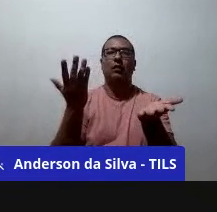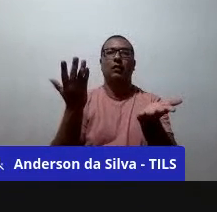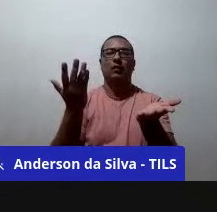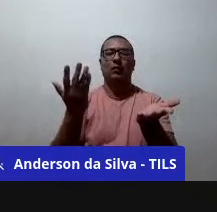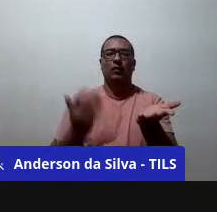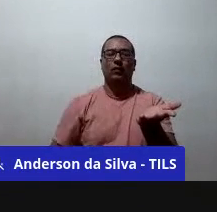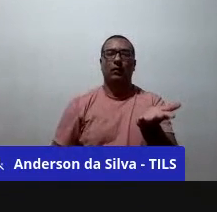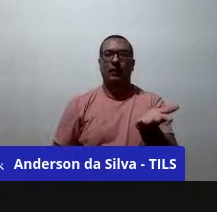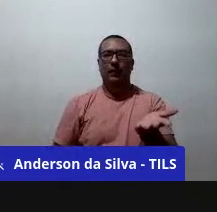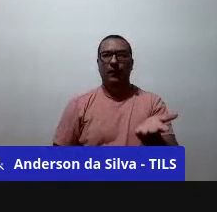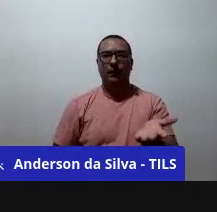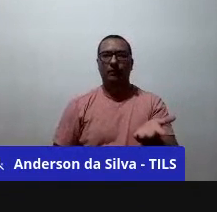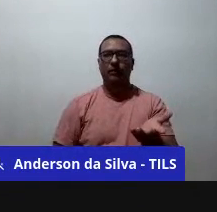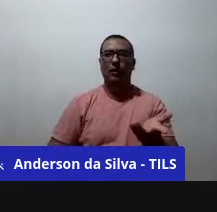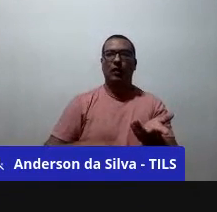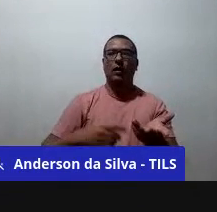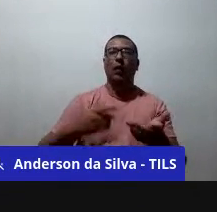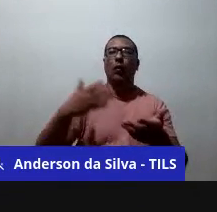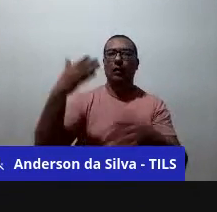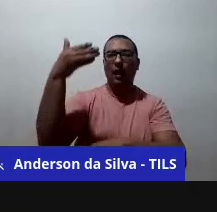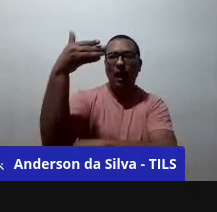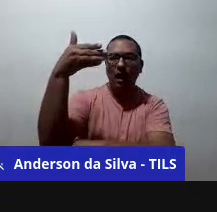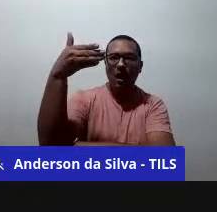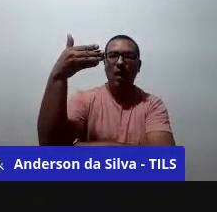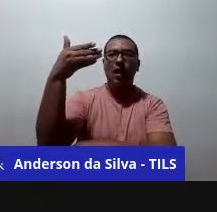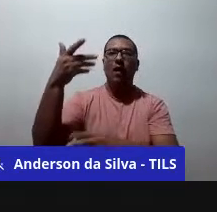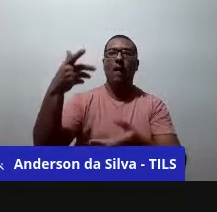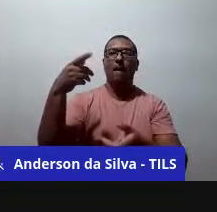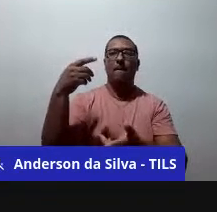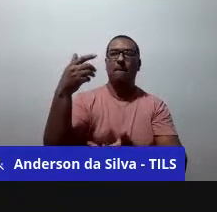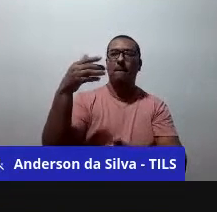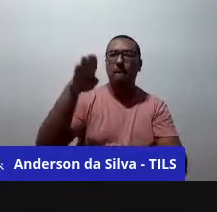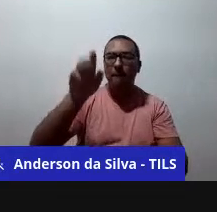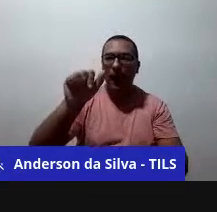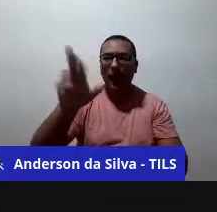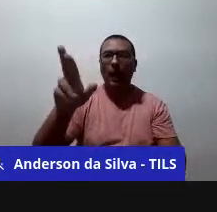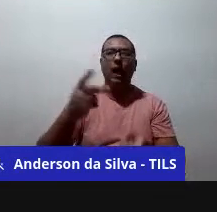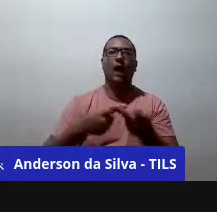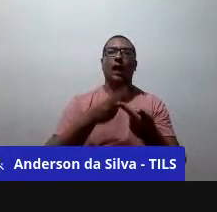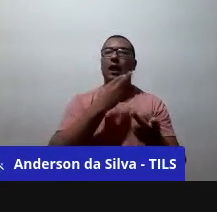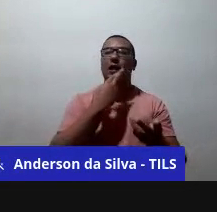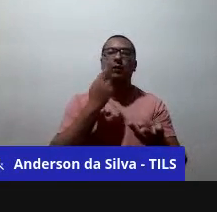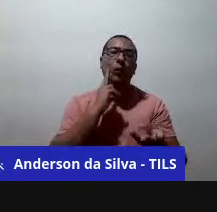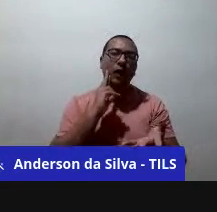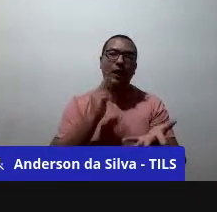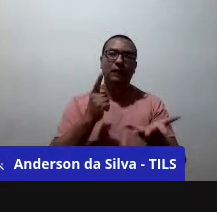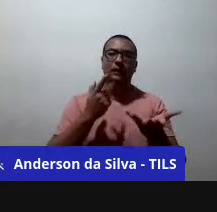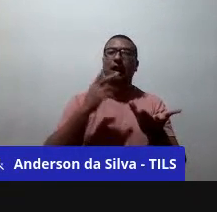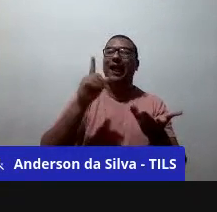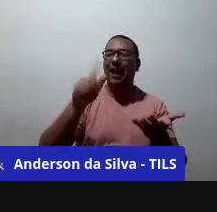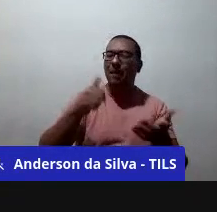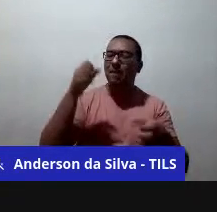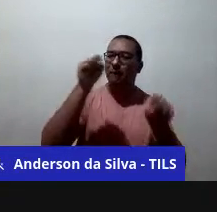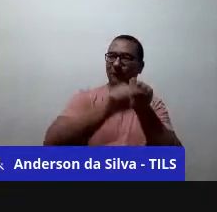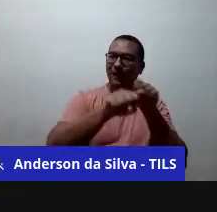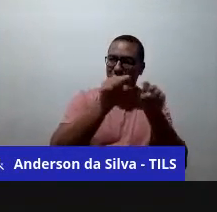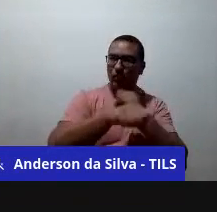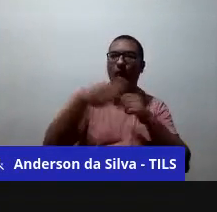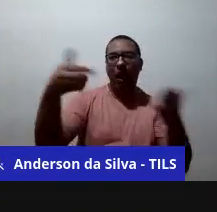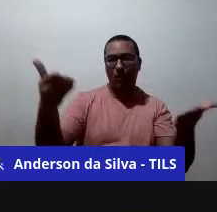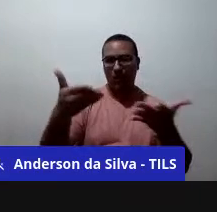setor de hospitalidade, hotéis, bares, restaurantes foram aqueles mais atingidos durante a